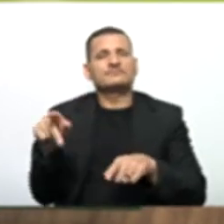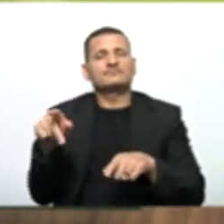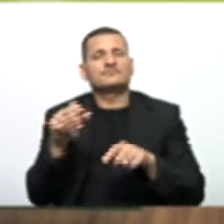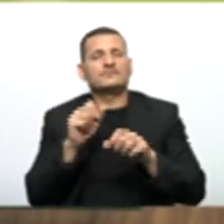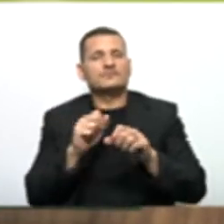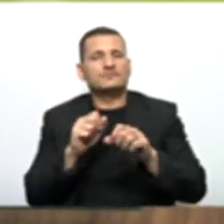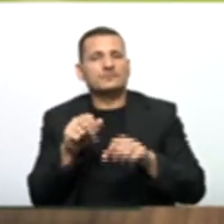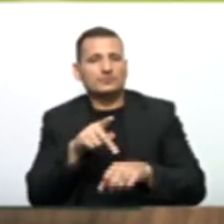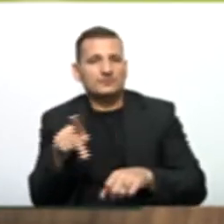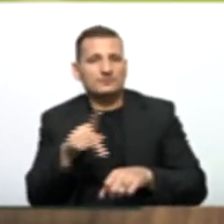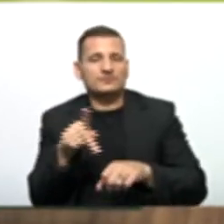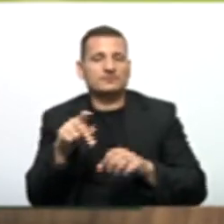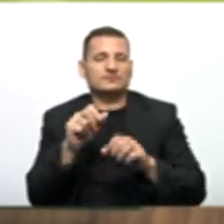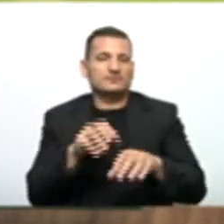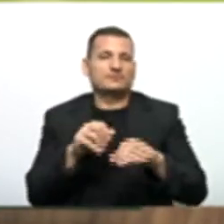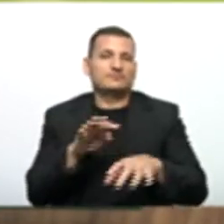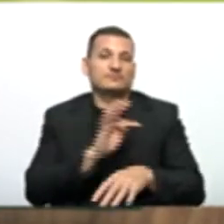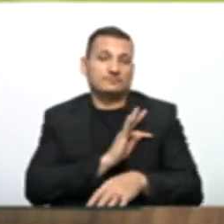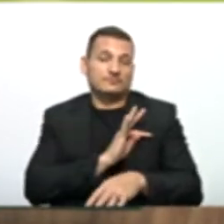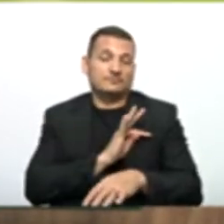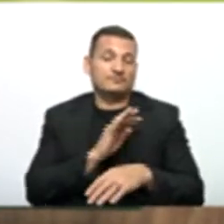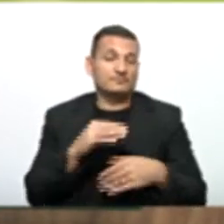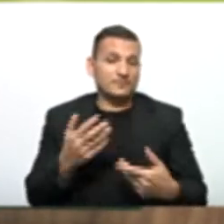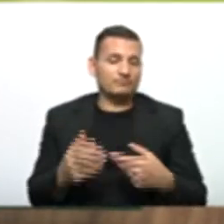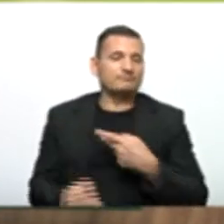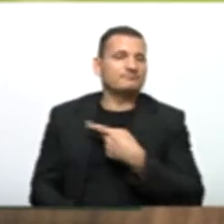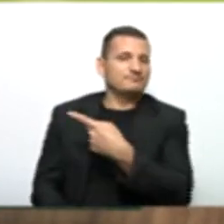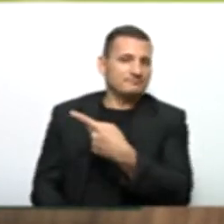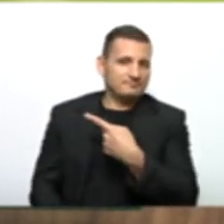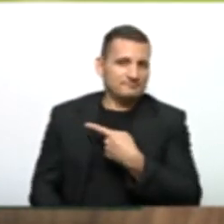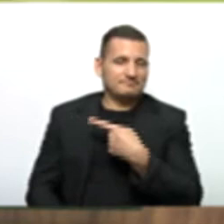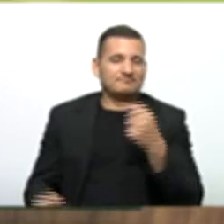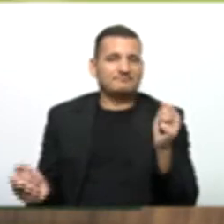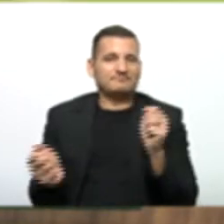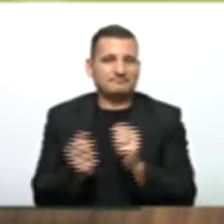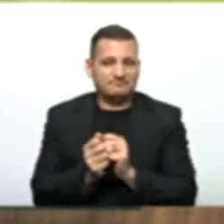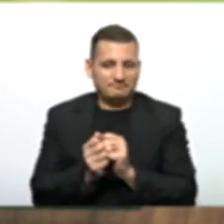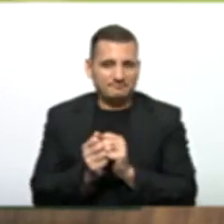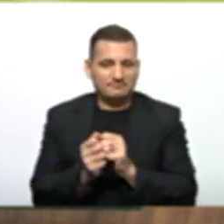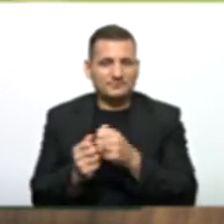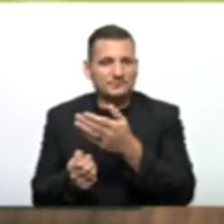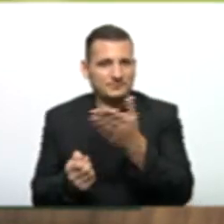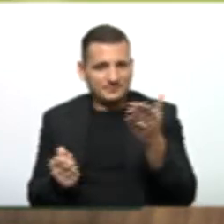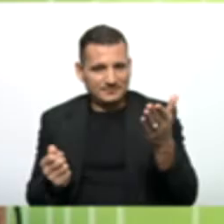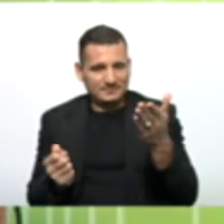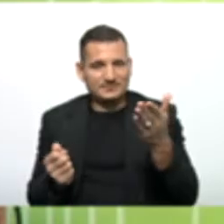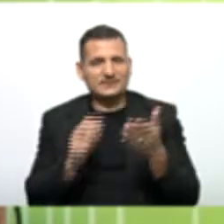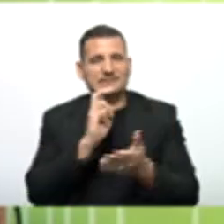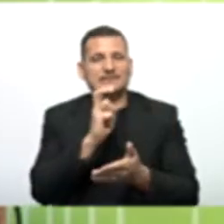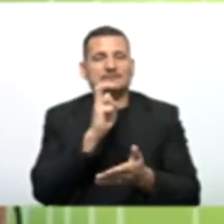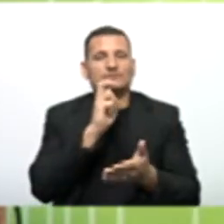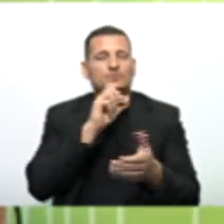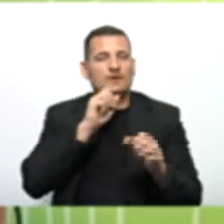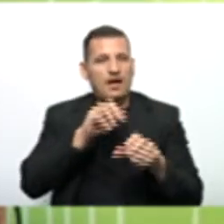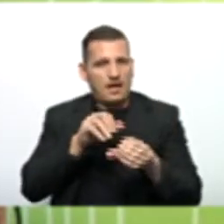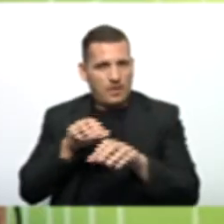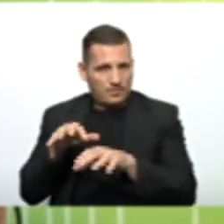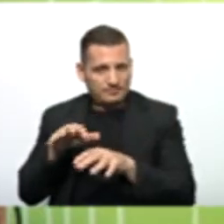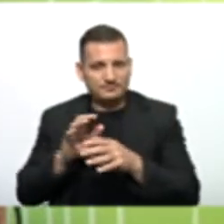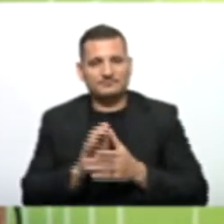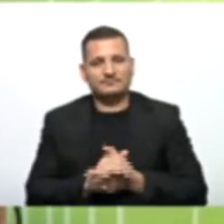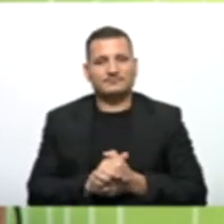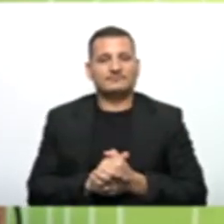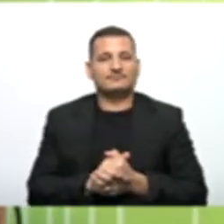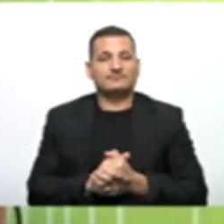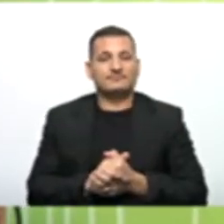técnico. Eu e o professor Saulo estaremos aqui com vocês nesses 5 encontros. Não é isso, professor Saulo? Isso mesmo,